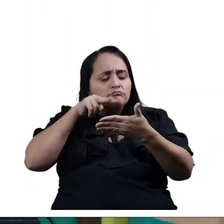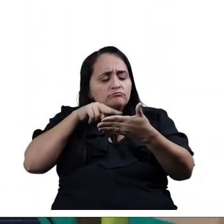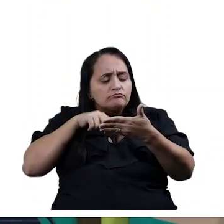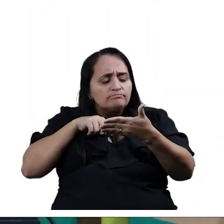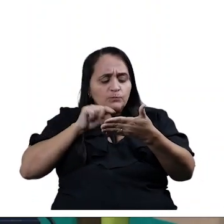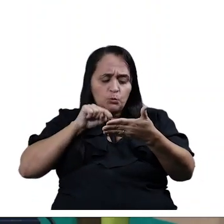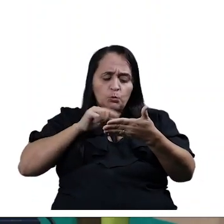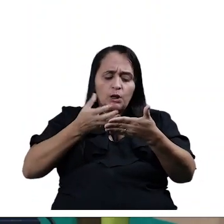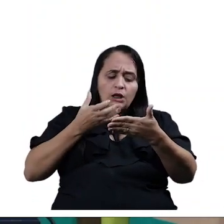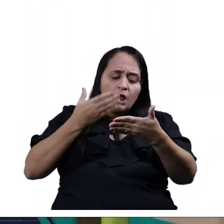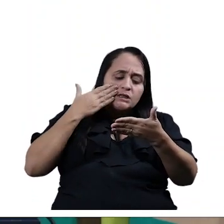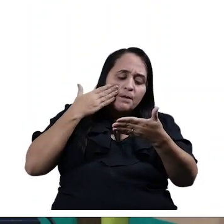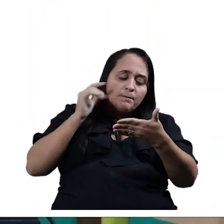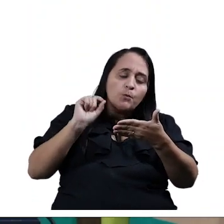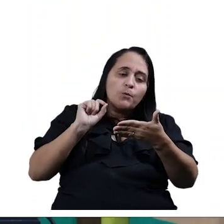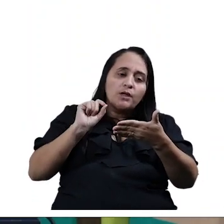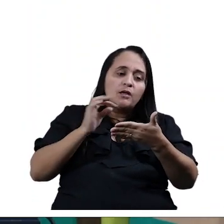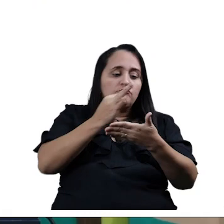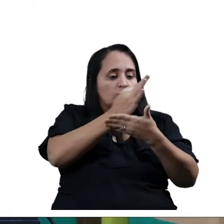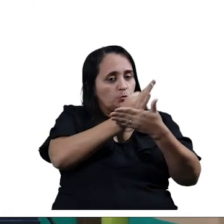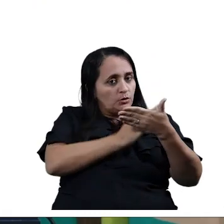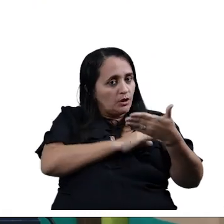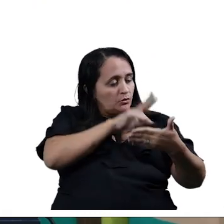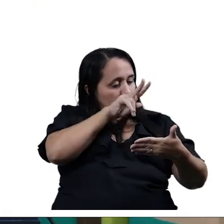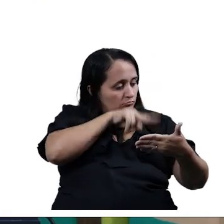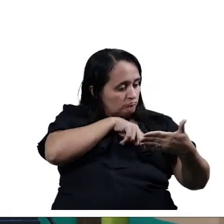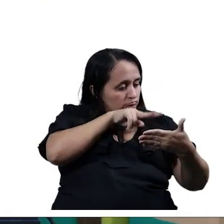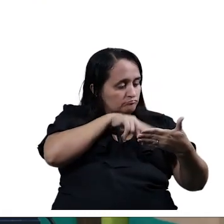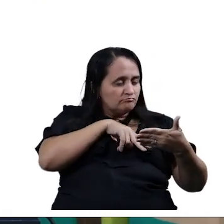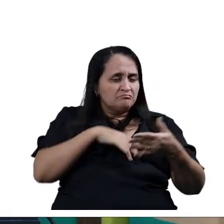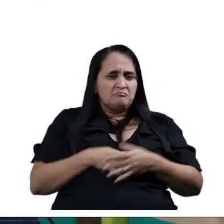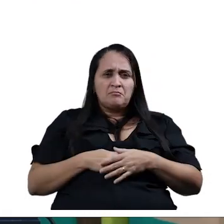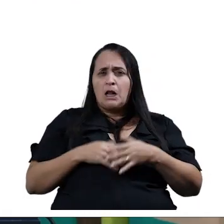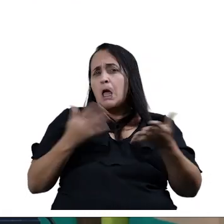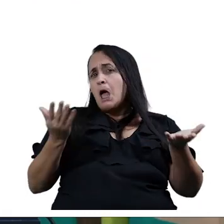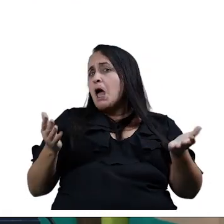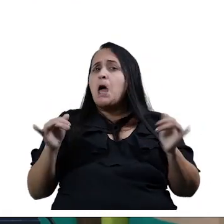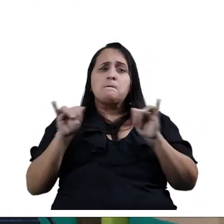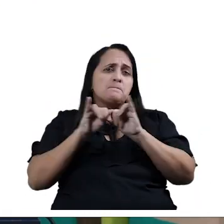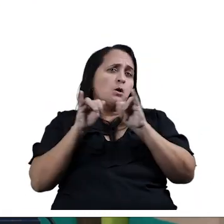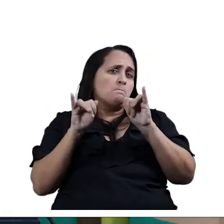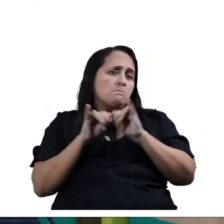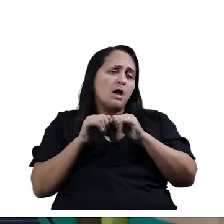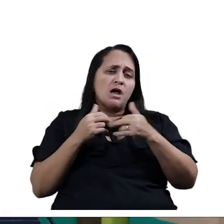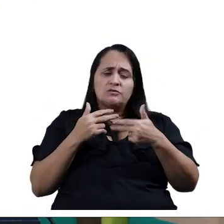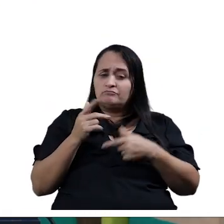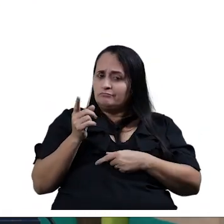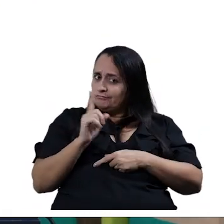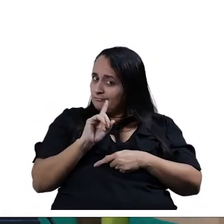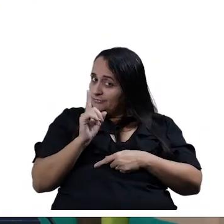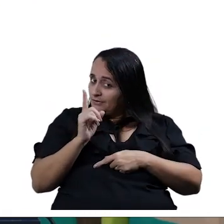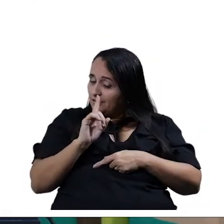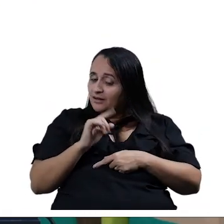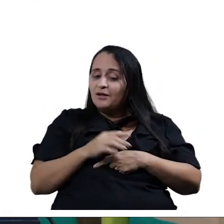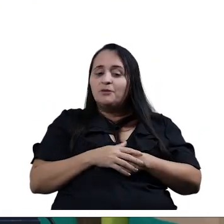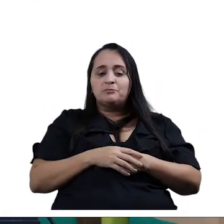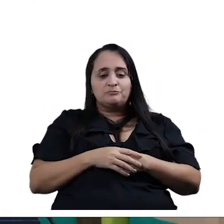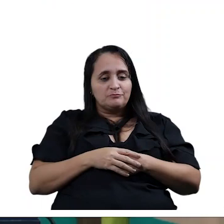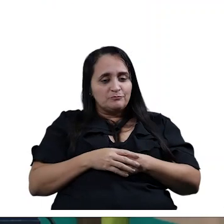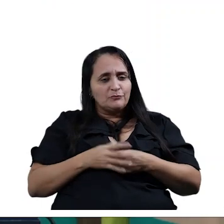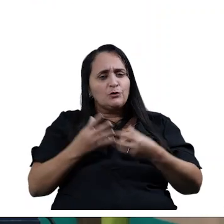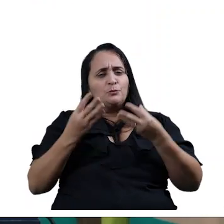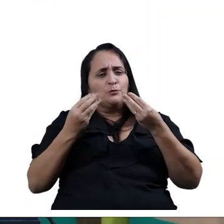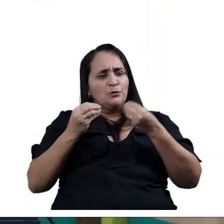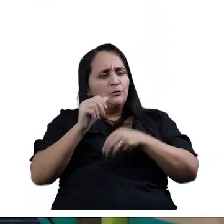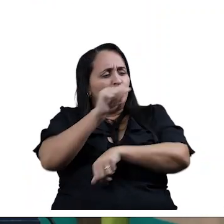a pessoa. Entende? Então, isso é besteira. Não, mas tem muito aluno meu que faz isso, viu?